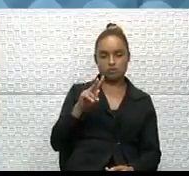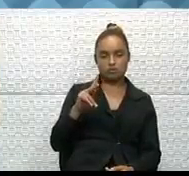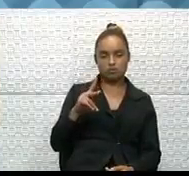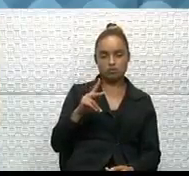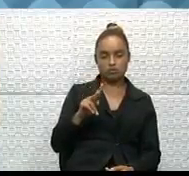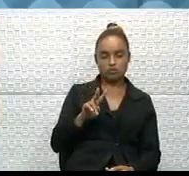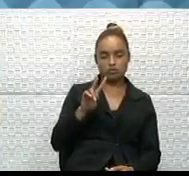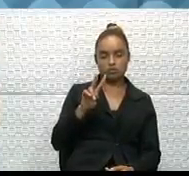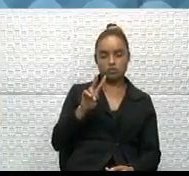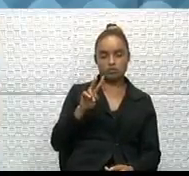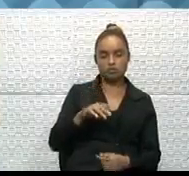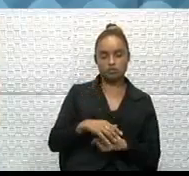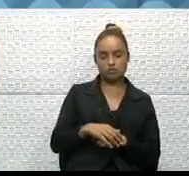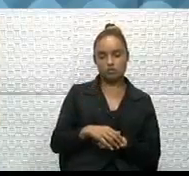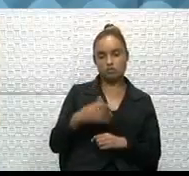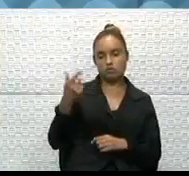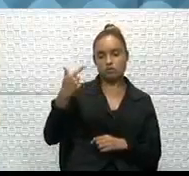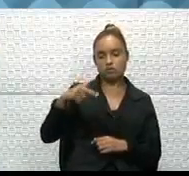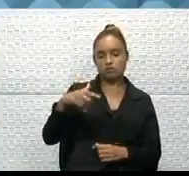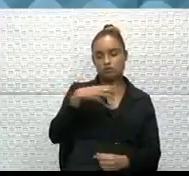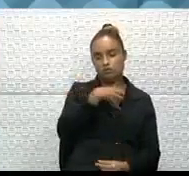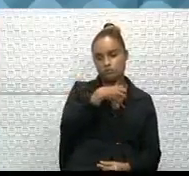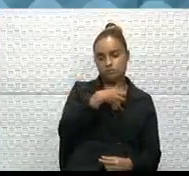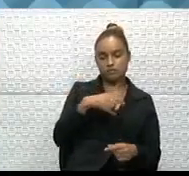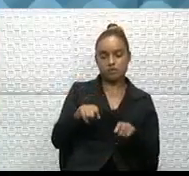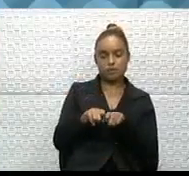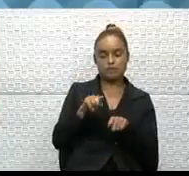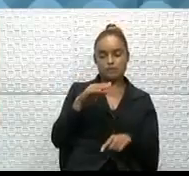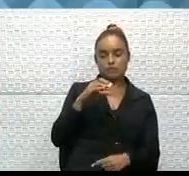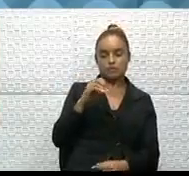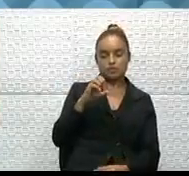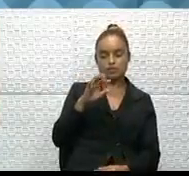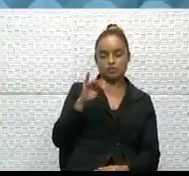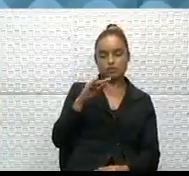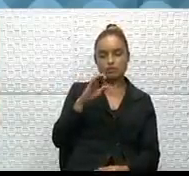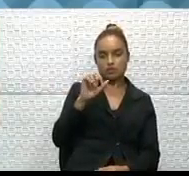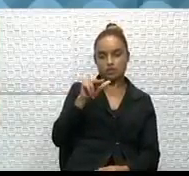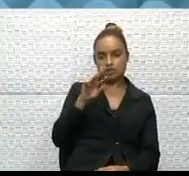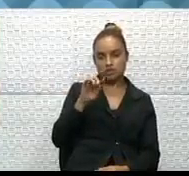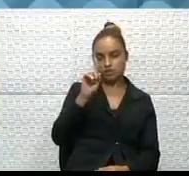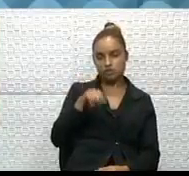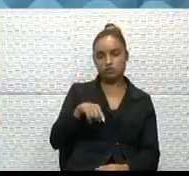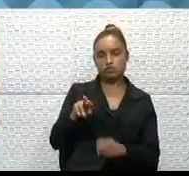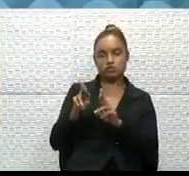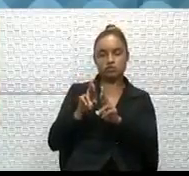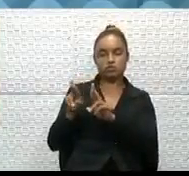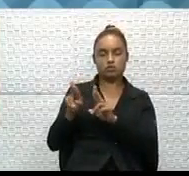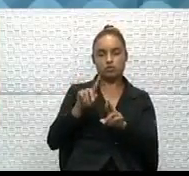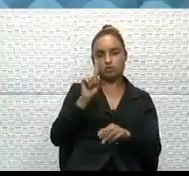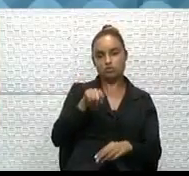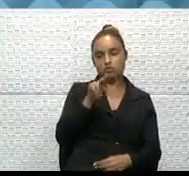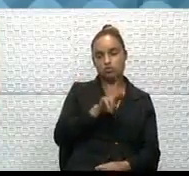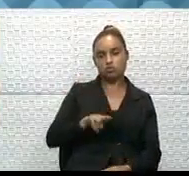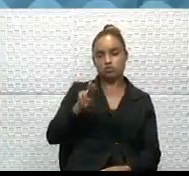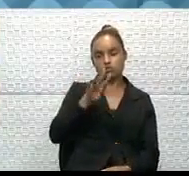de correlação. Um outro modo de determinar esse coeficiente de correlação é utilizando o